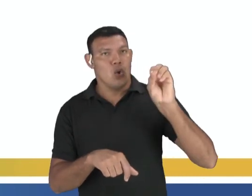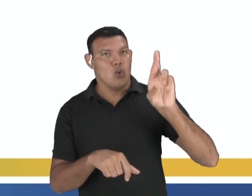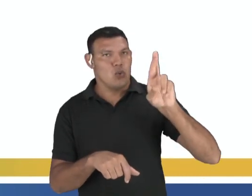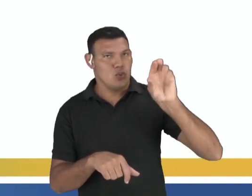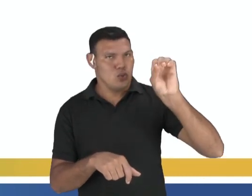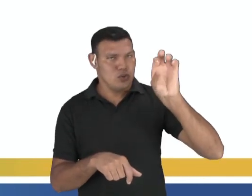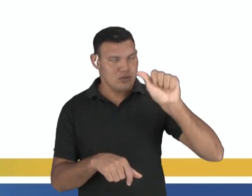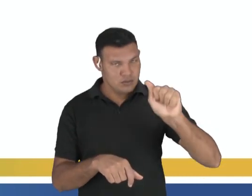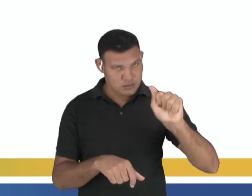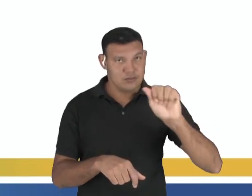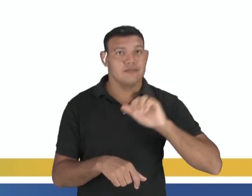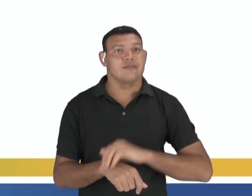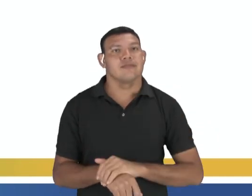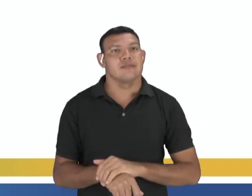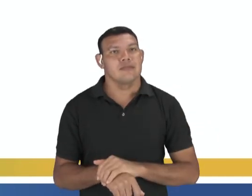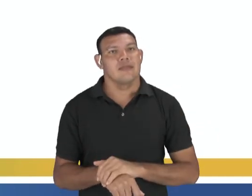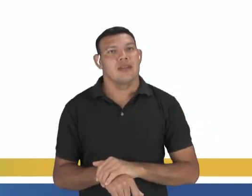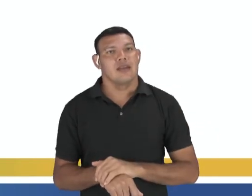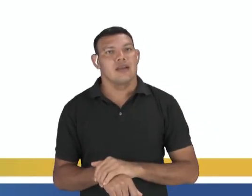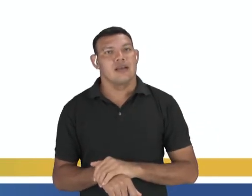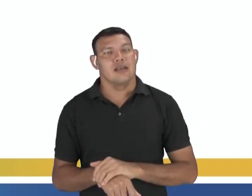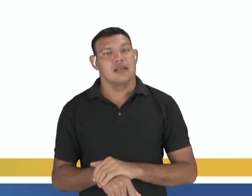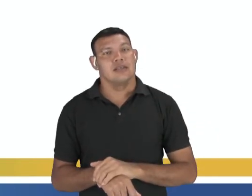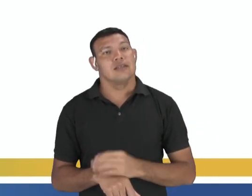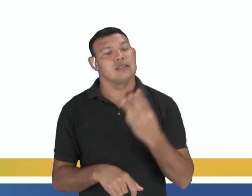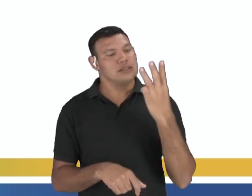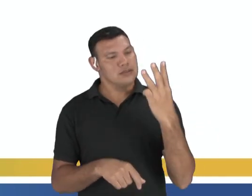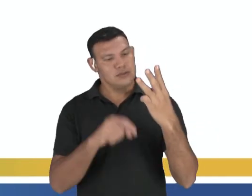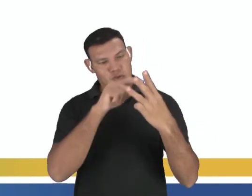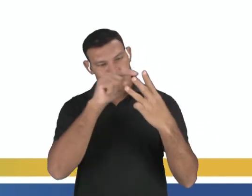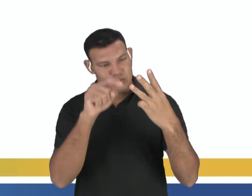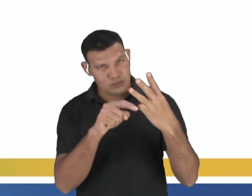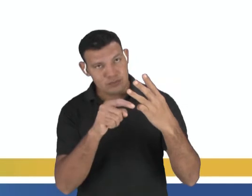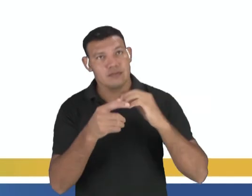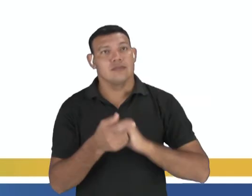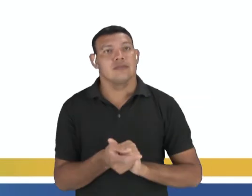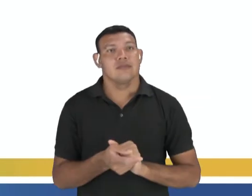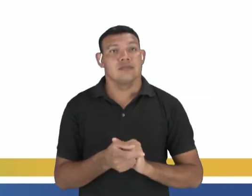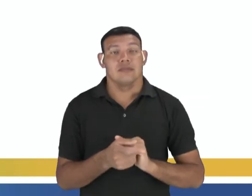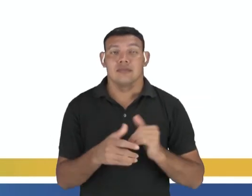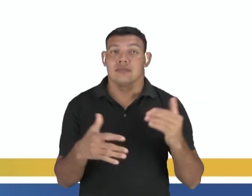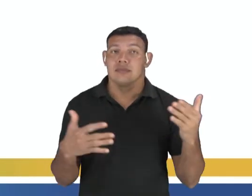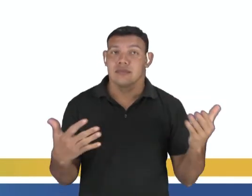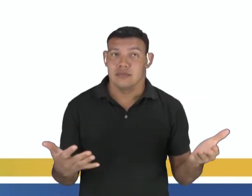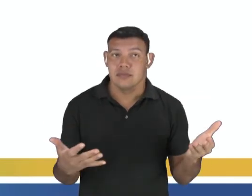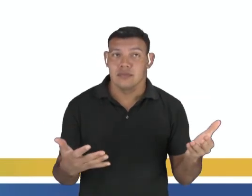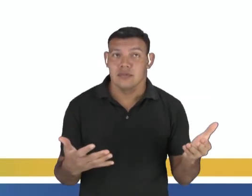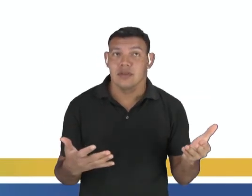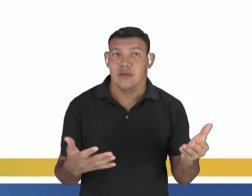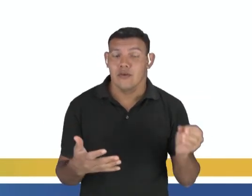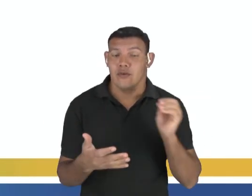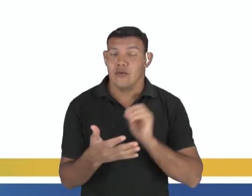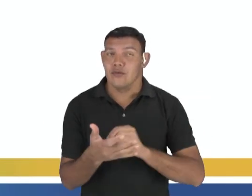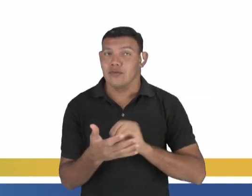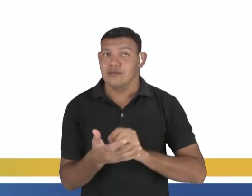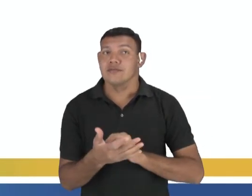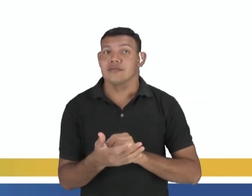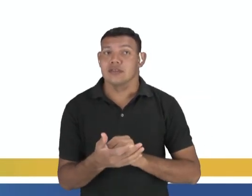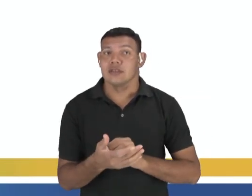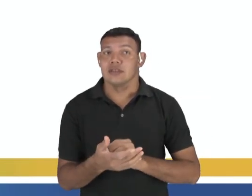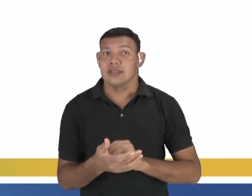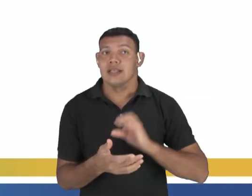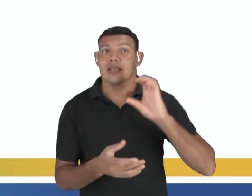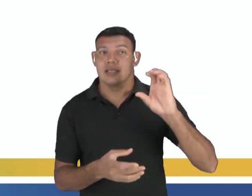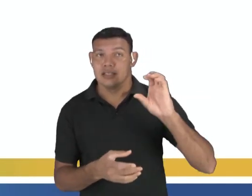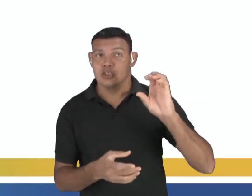2 coroas, né? Com uma que já tinha saído, já saíram 3 coroas. Então, no caso, falta só mais uma coroa para a Cacau